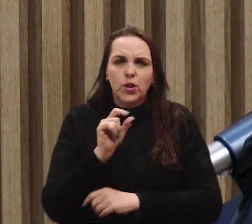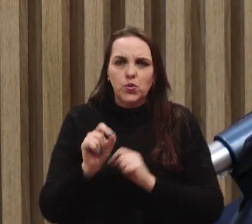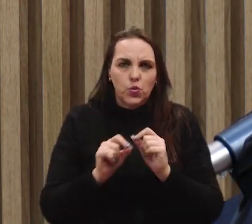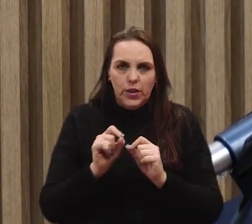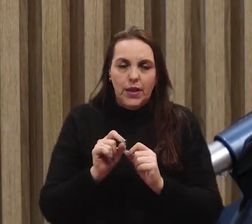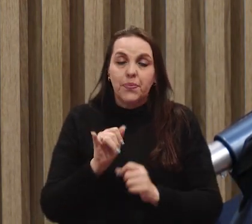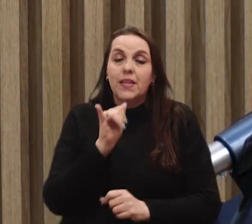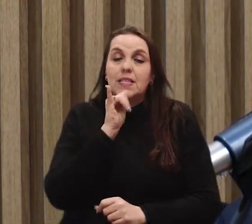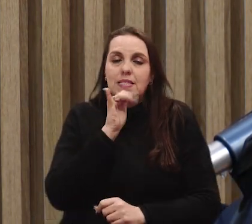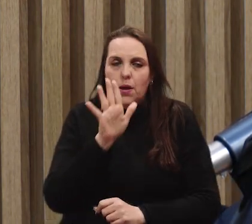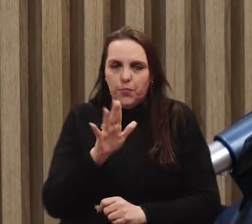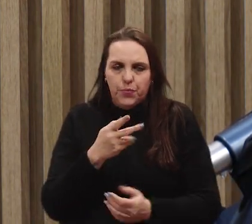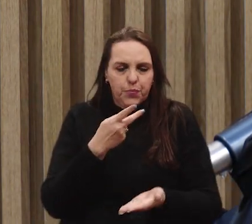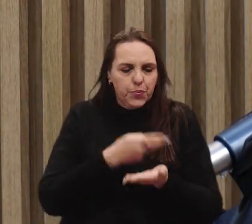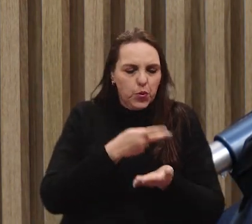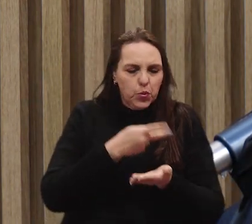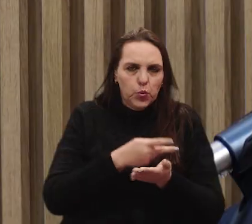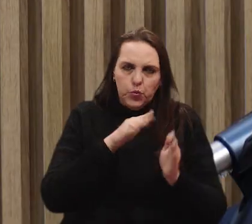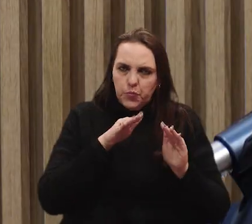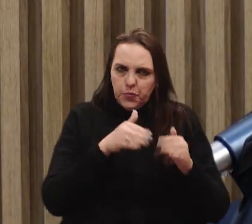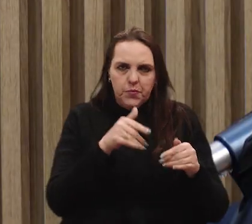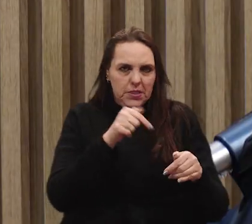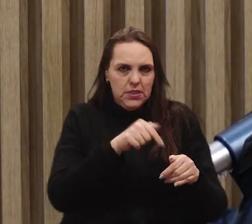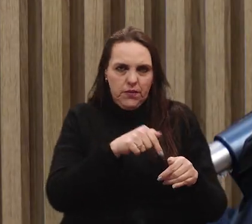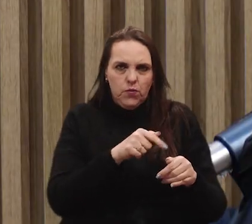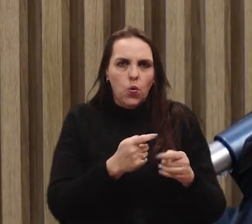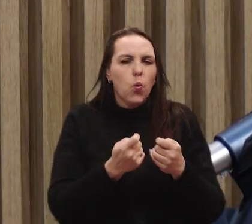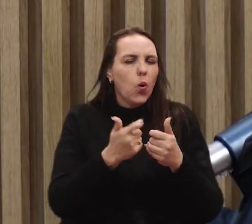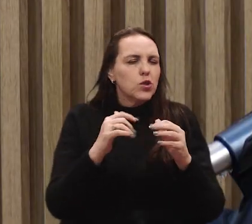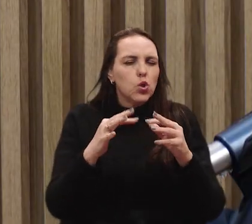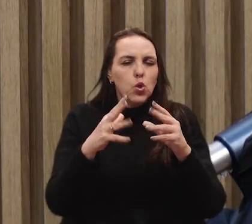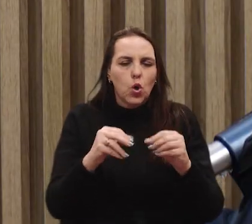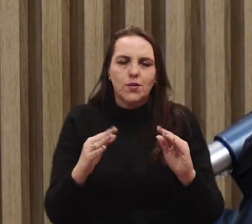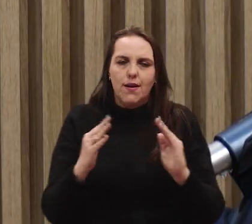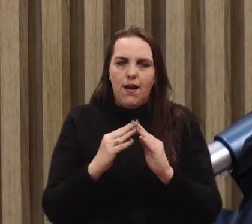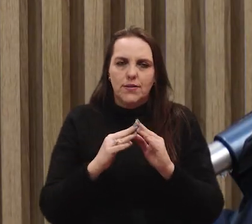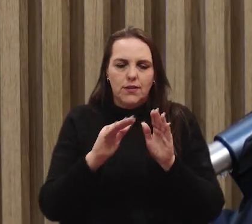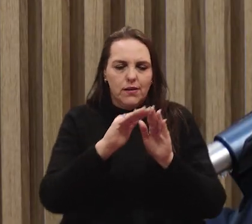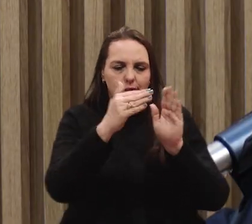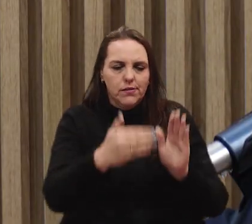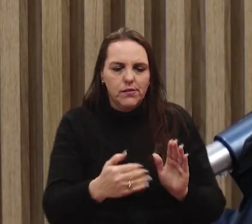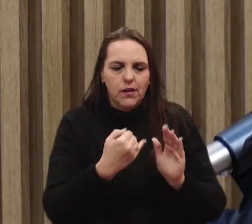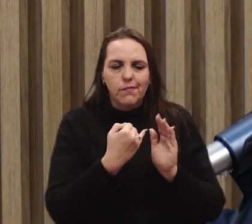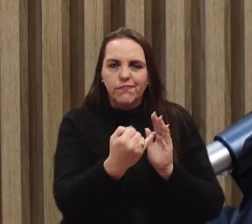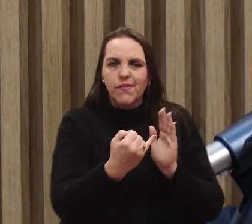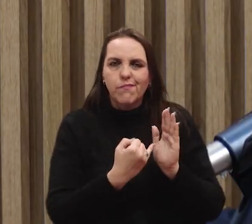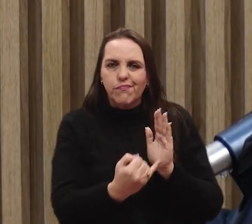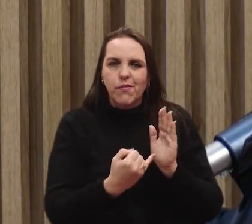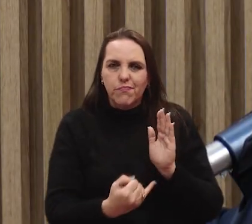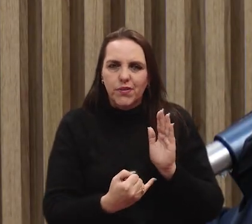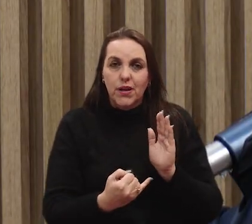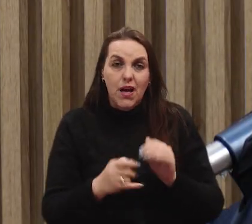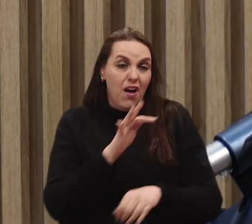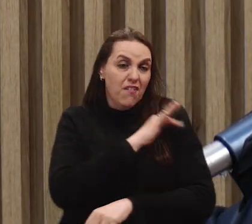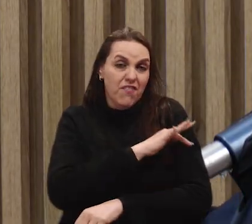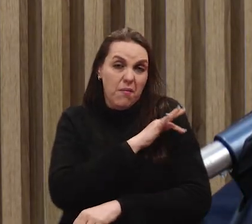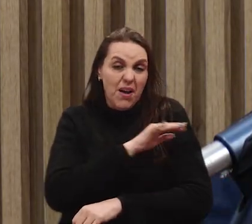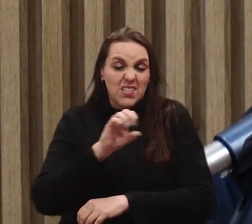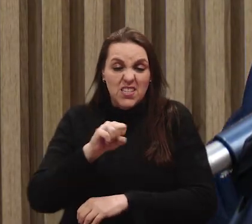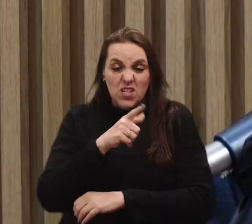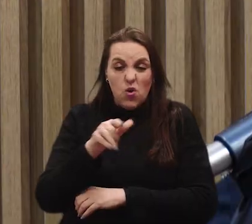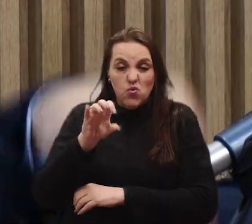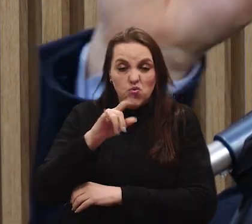prática. Um produto em específico. Quase todo mundo tem em casa. Aquelas estufas de resistência, que na São João deve ter